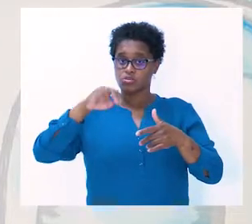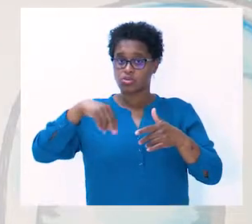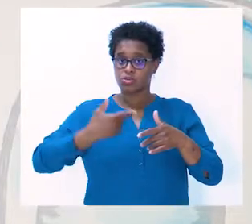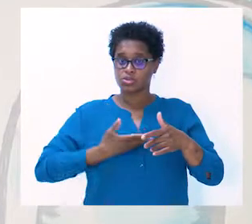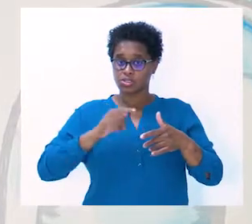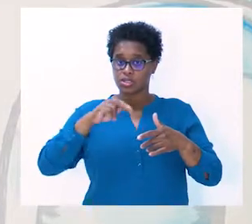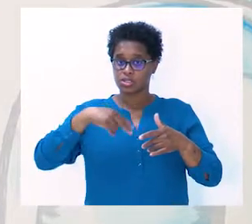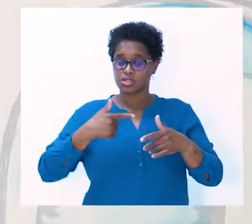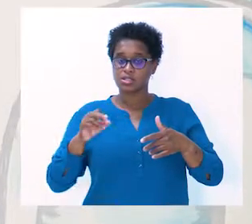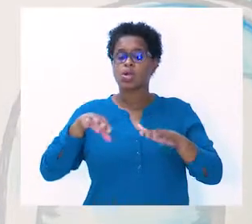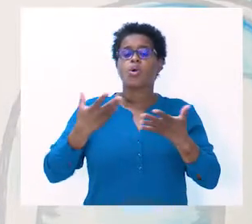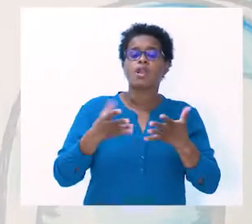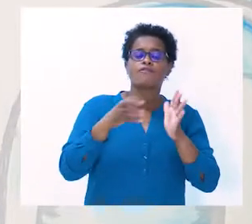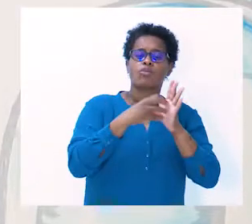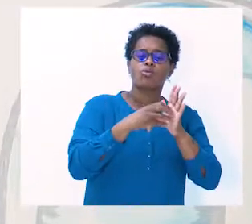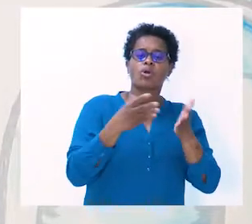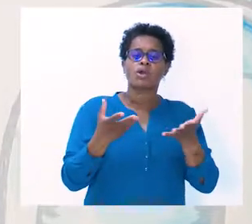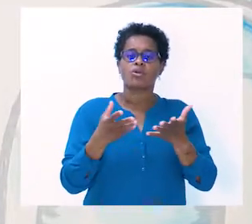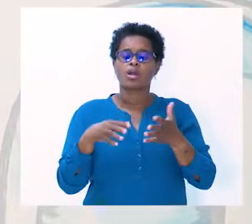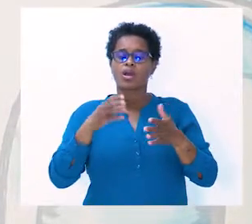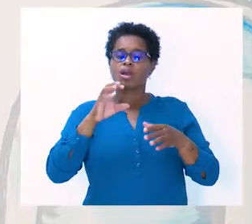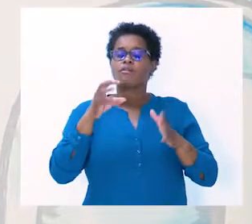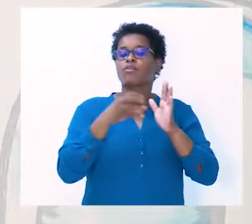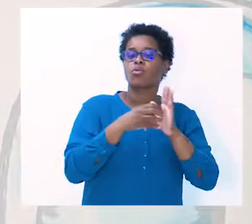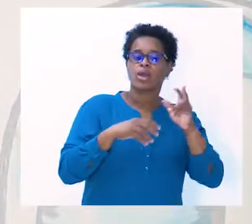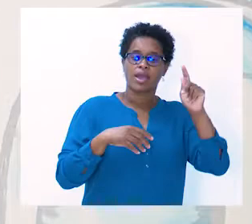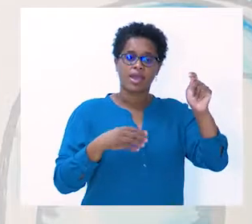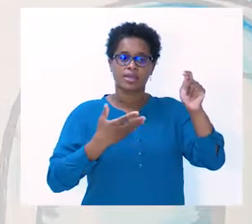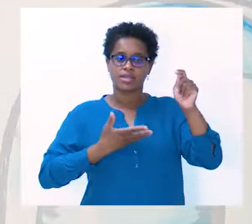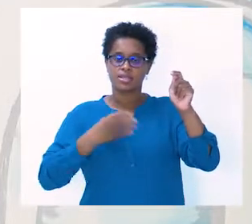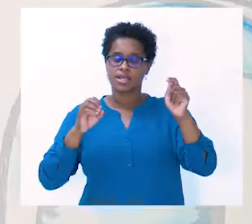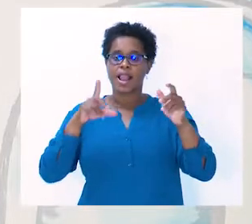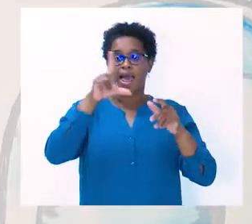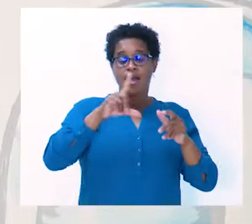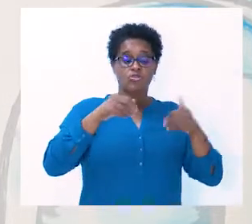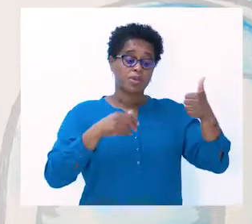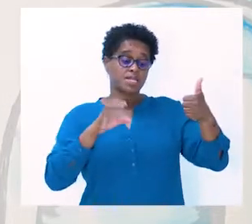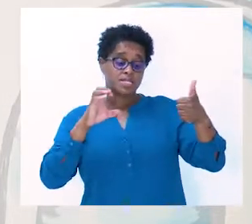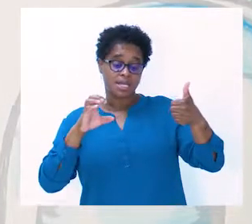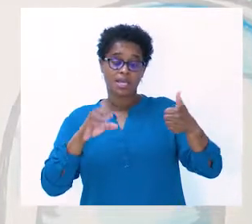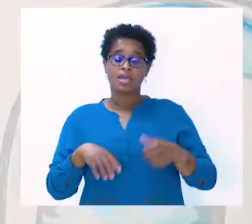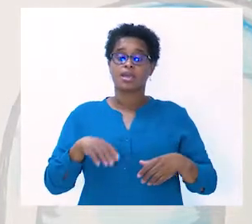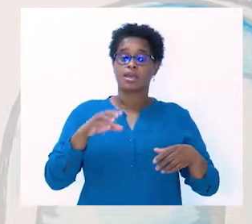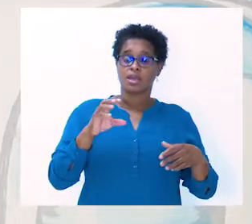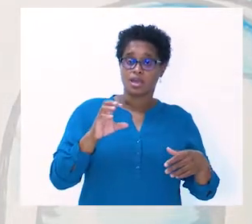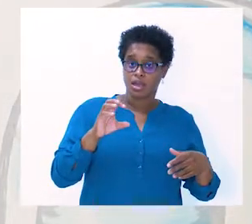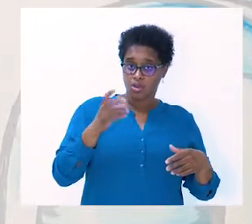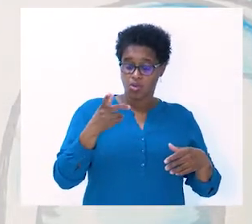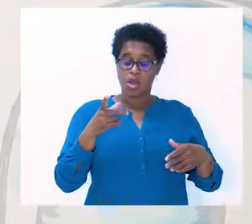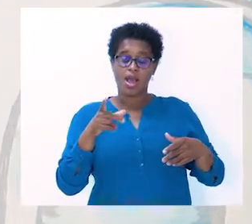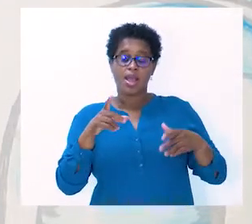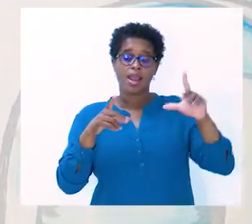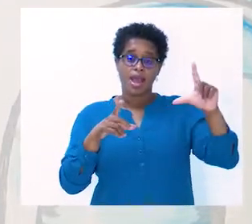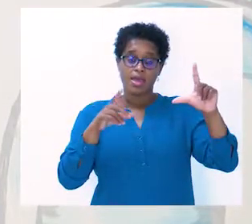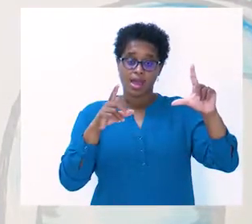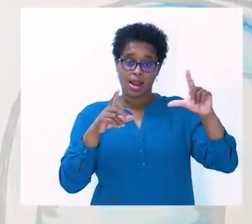Da figura pequenininha. Da figura EDC, lado BC é correspondente ao lado EC.